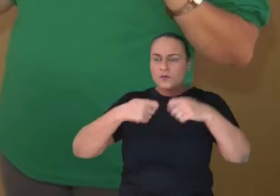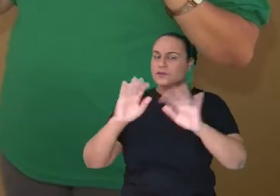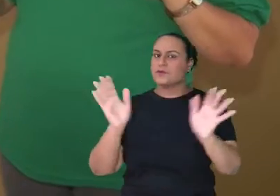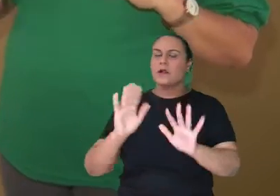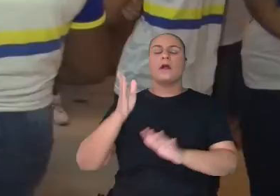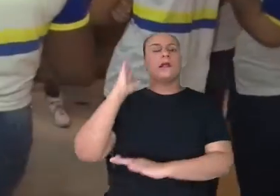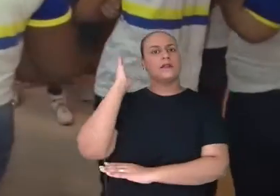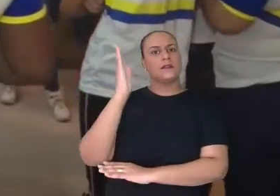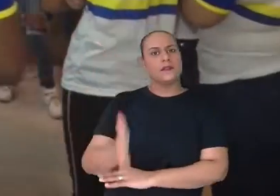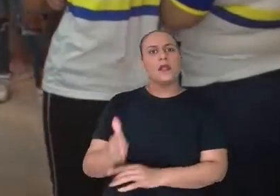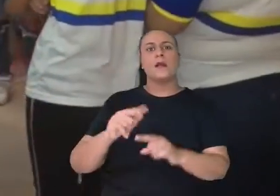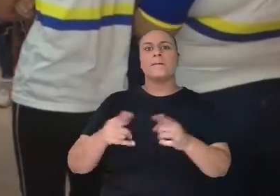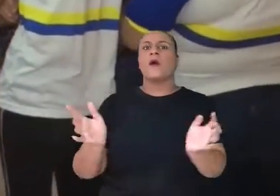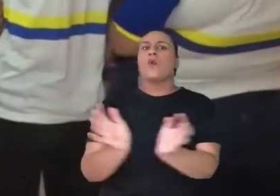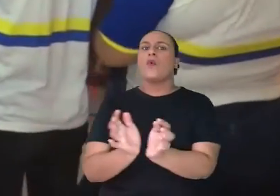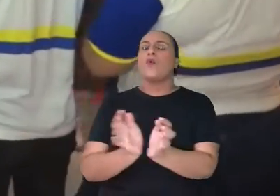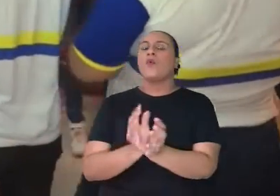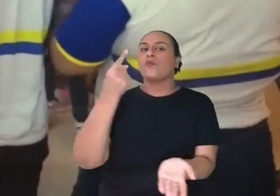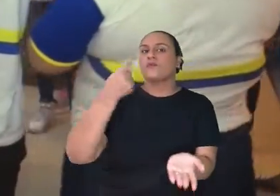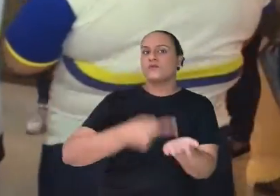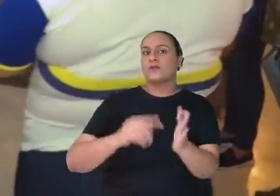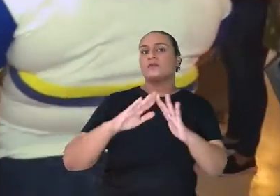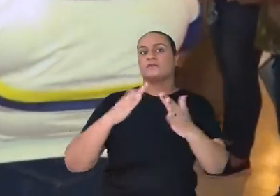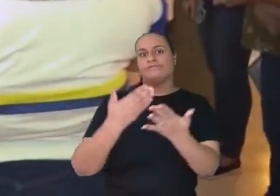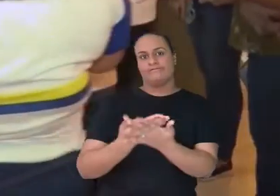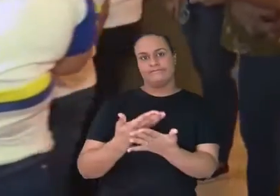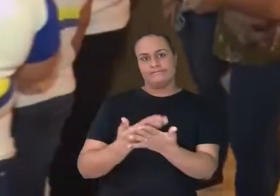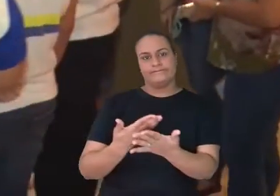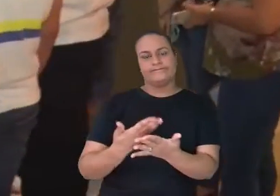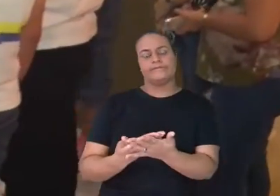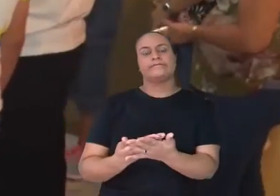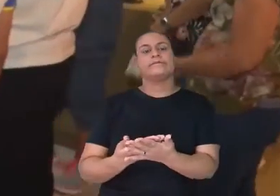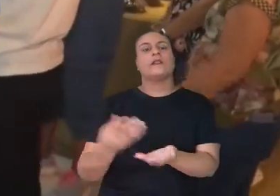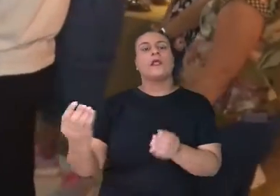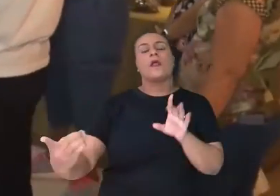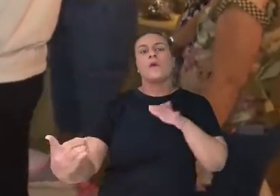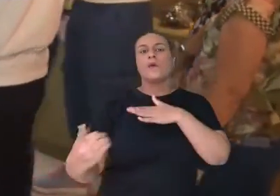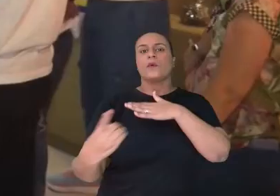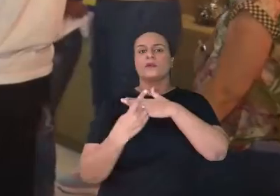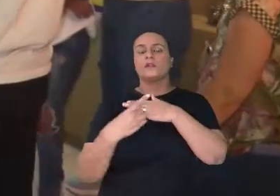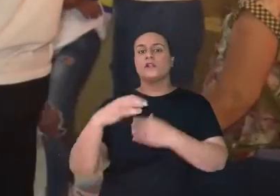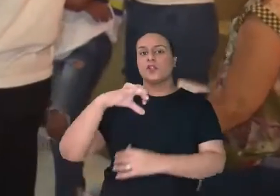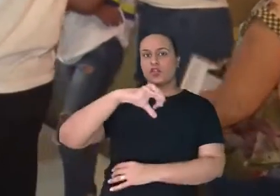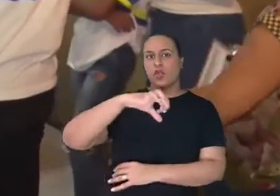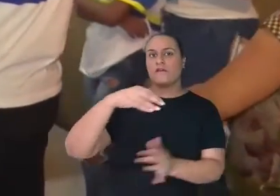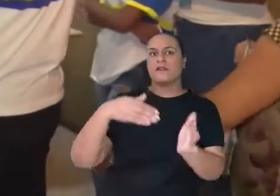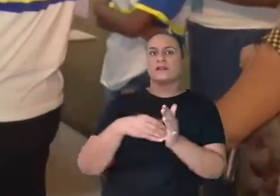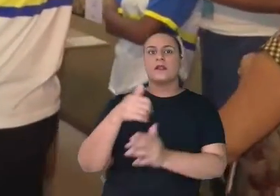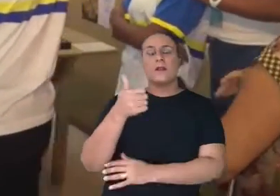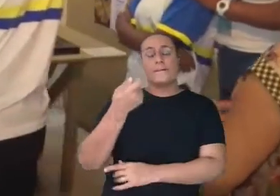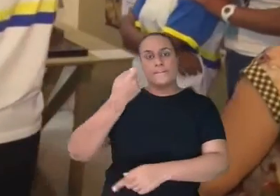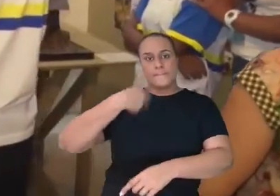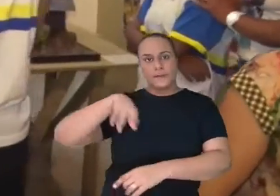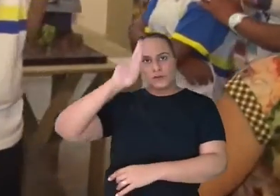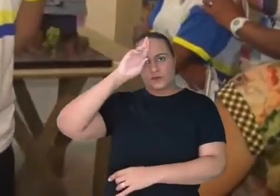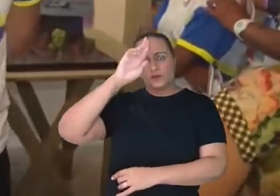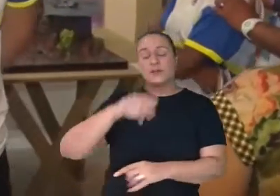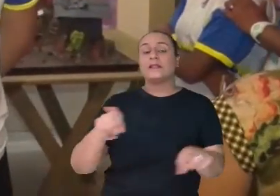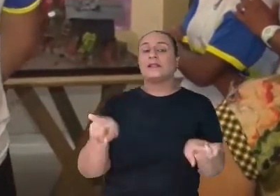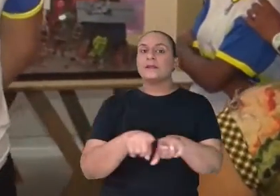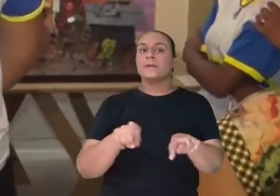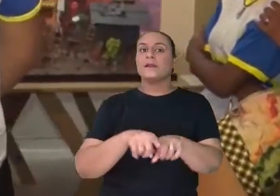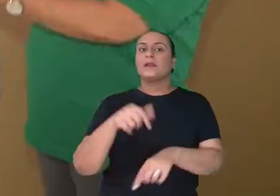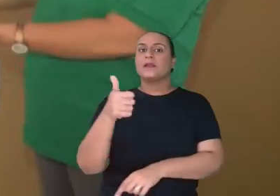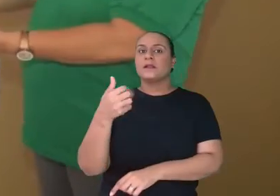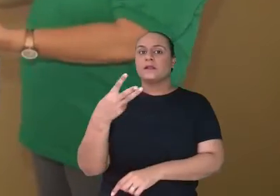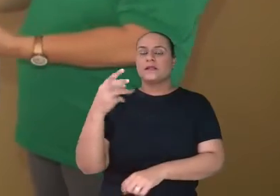direto, sendo que para grupos agendados de escola, a gente faz o atendimento de 9 às 12 e de 13 às 17. Mas